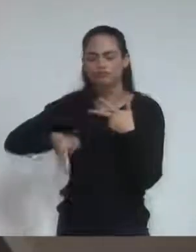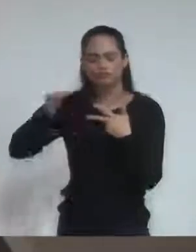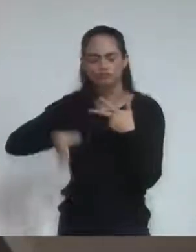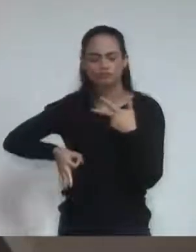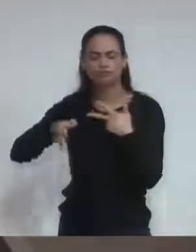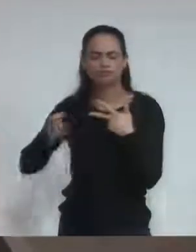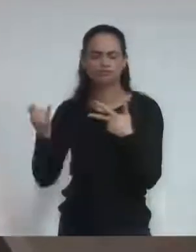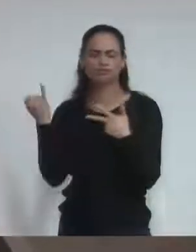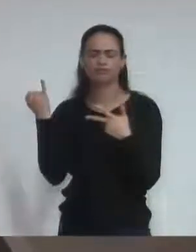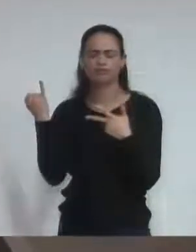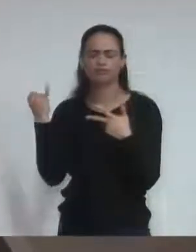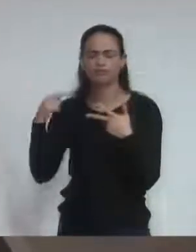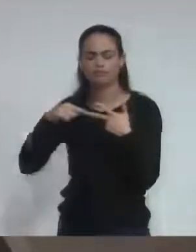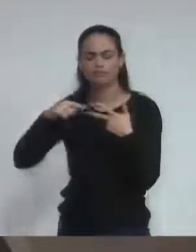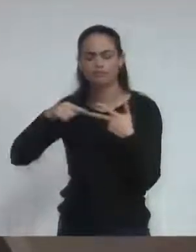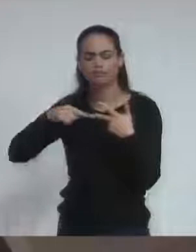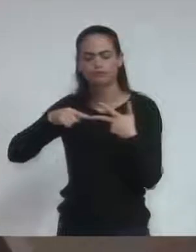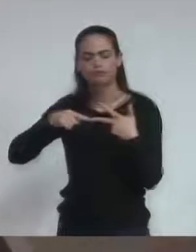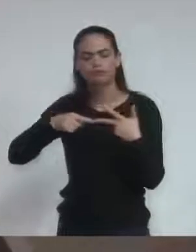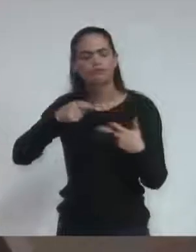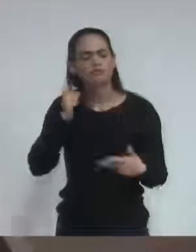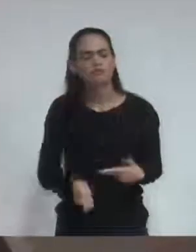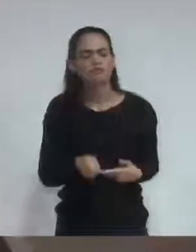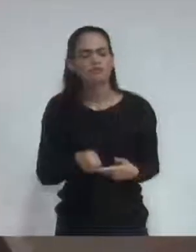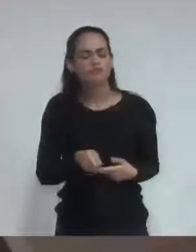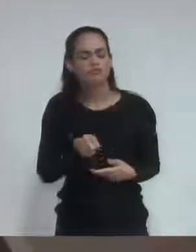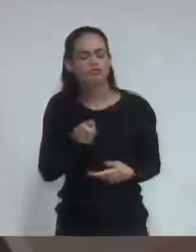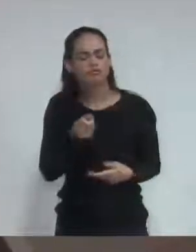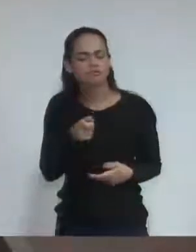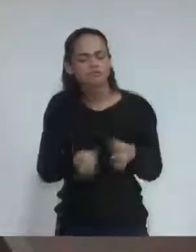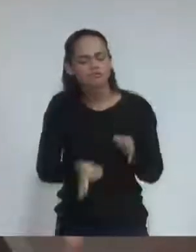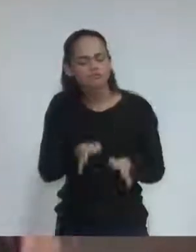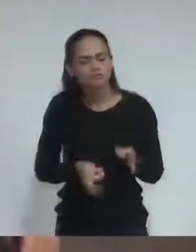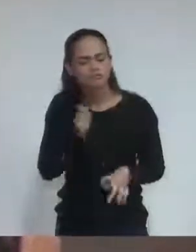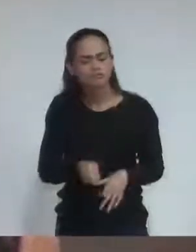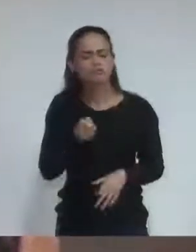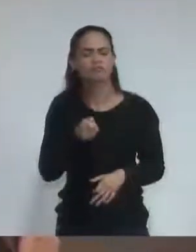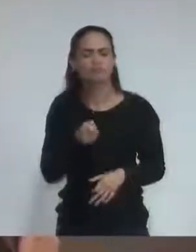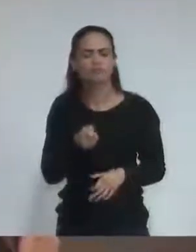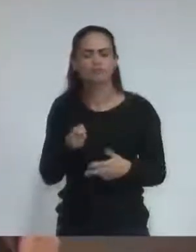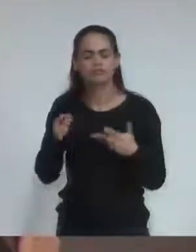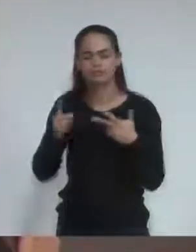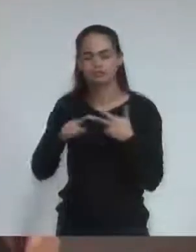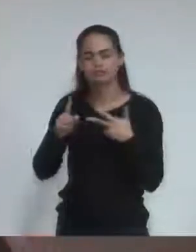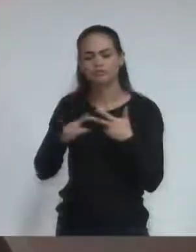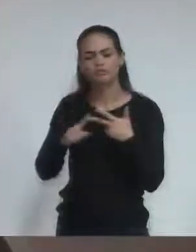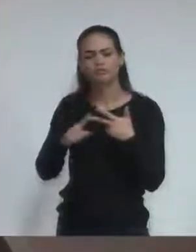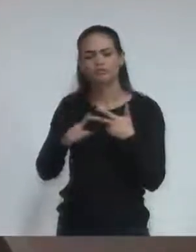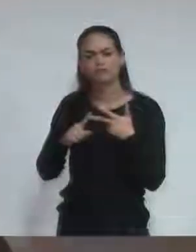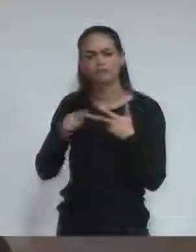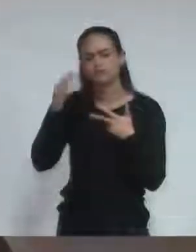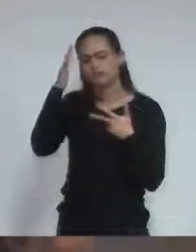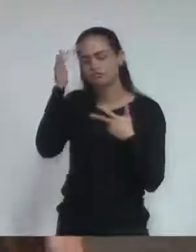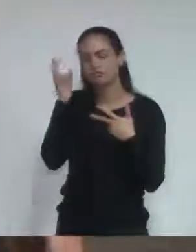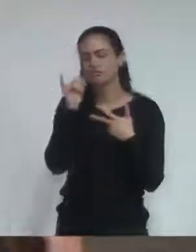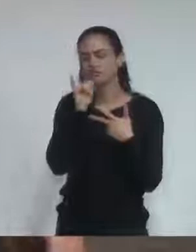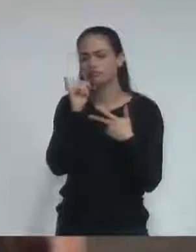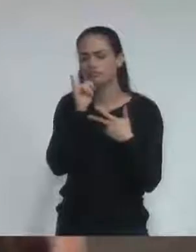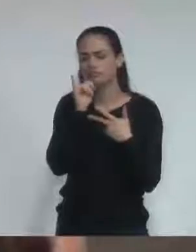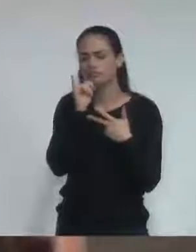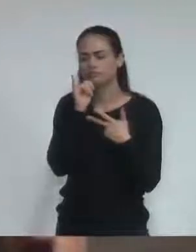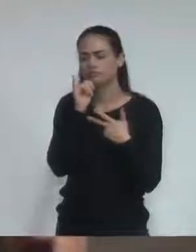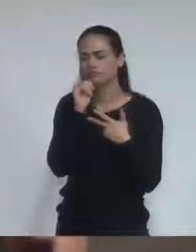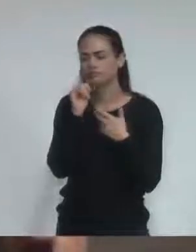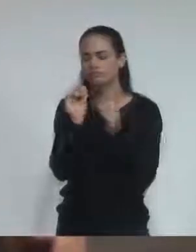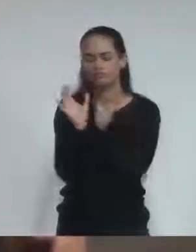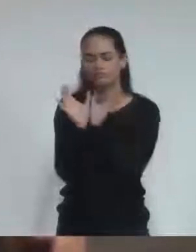poder de julgar, né? O símbolo do judiciário a gente sabe qual que é, né? Daquela estátua com uma venda no olho. Isso quer dizer